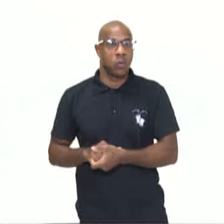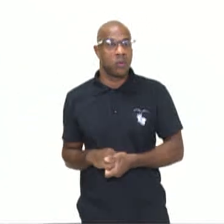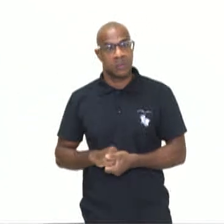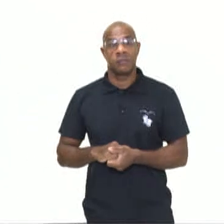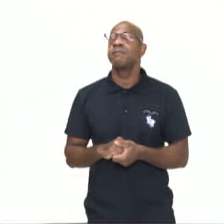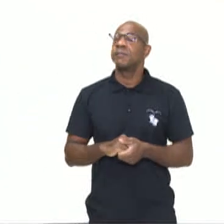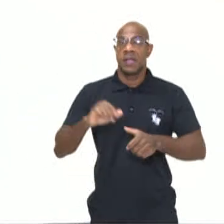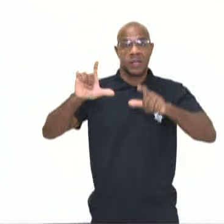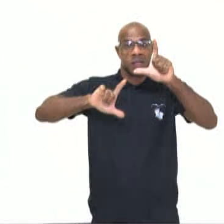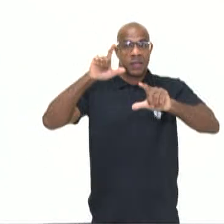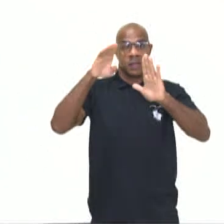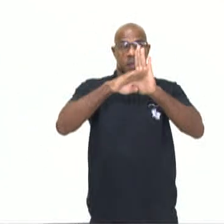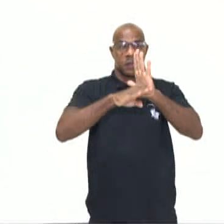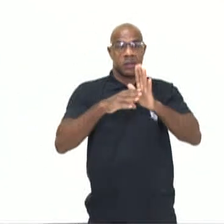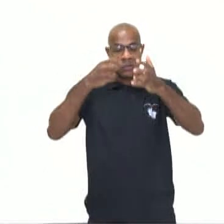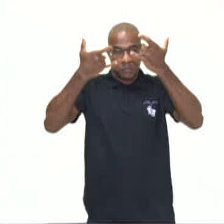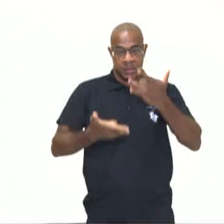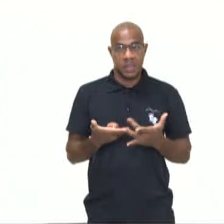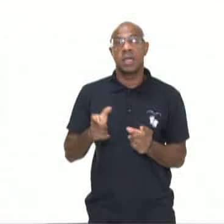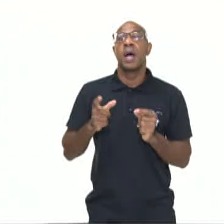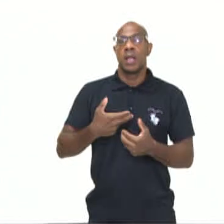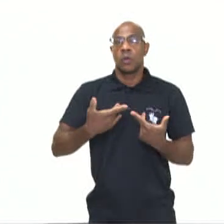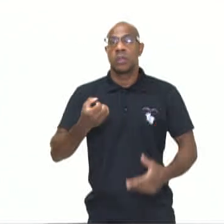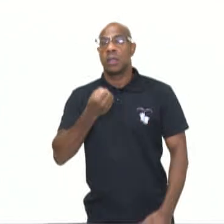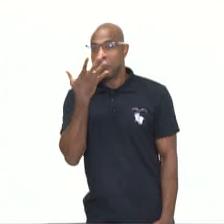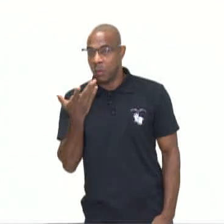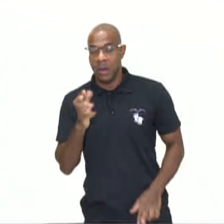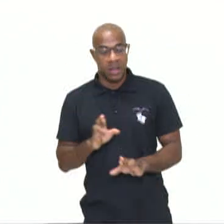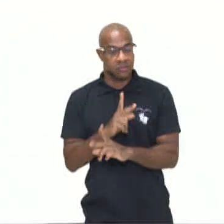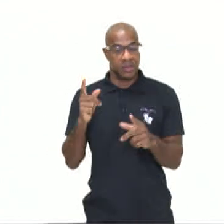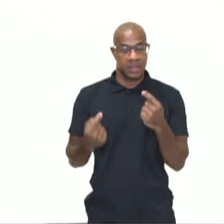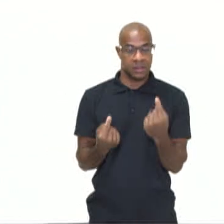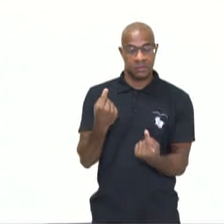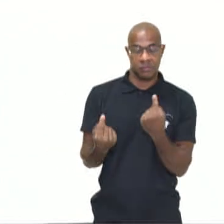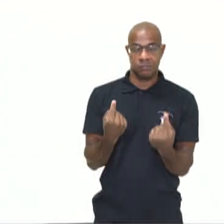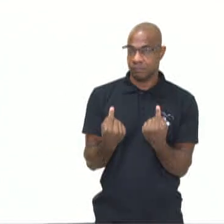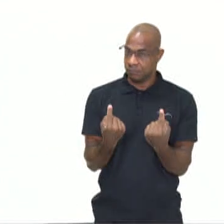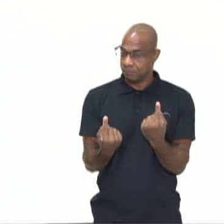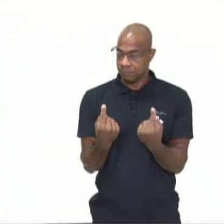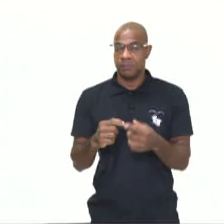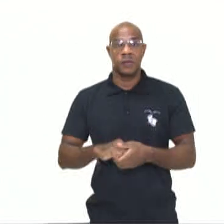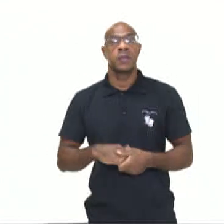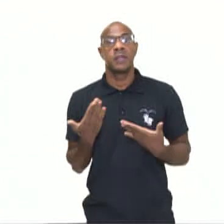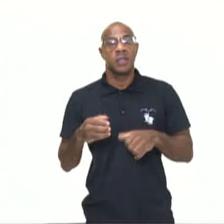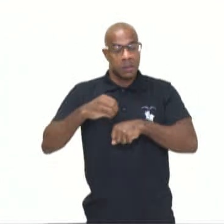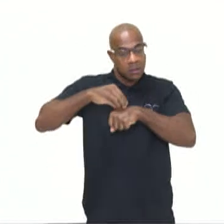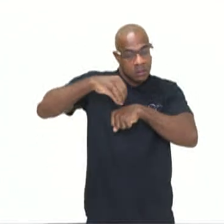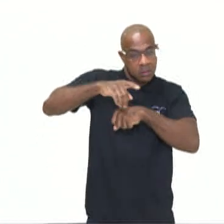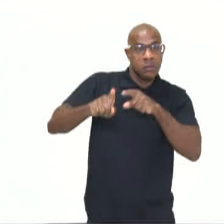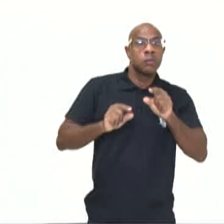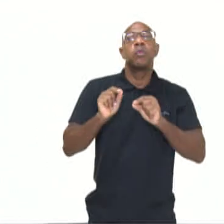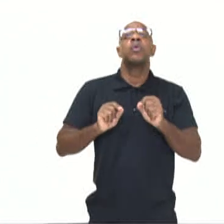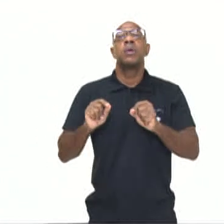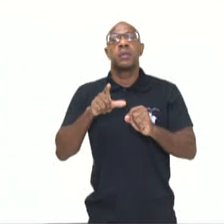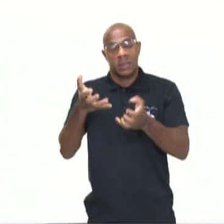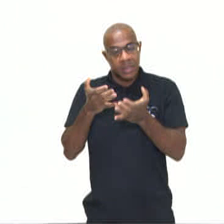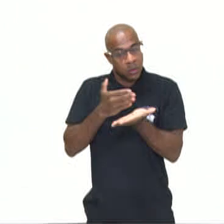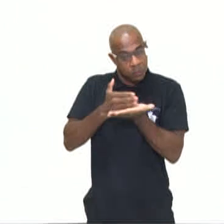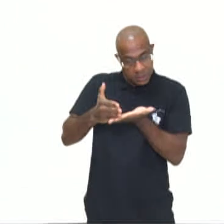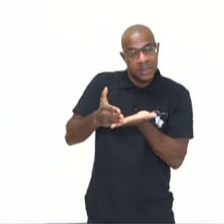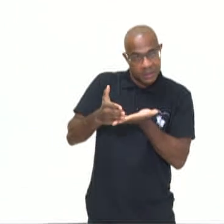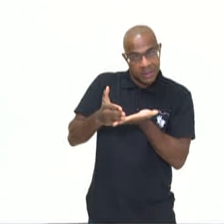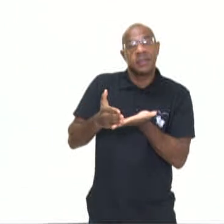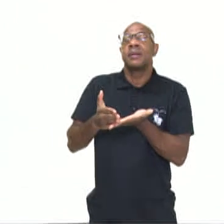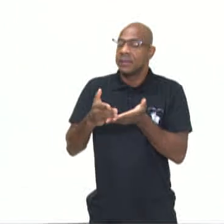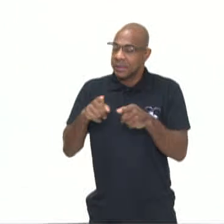desta terça-feira explica os benefícios e diferenças entre essas duas modalidades. e dá dicas ainda para quem quer começar a